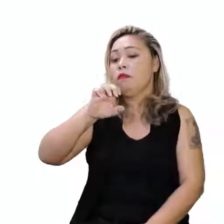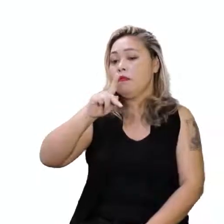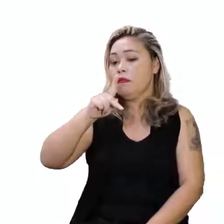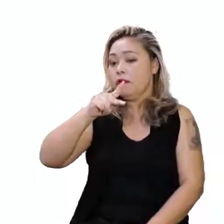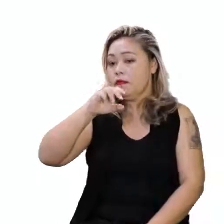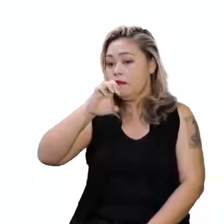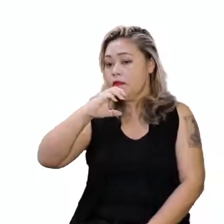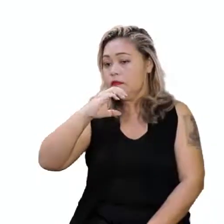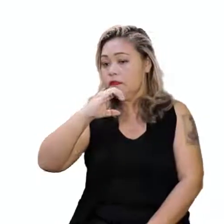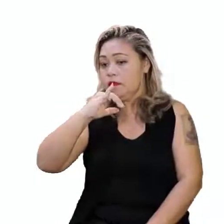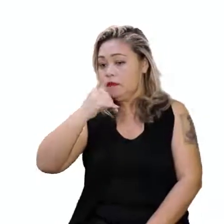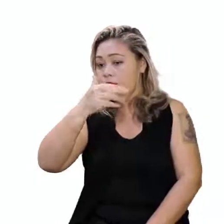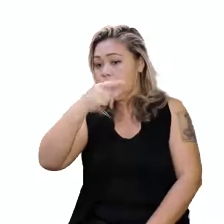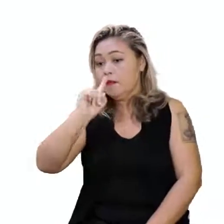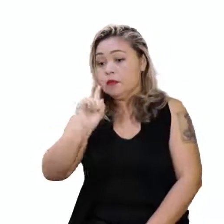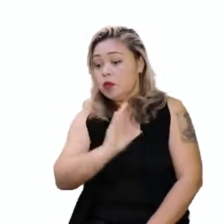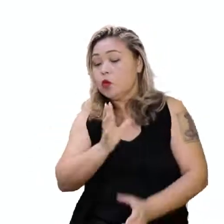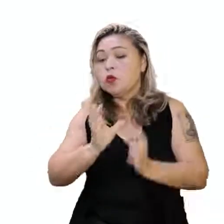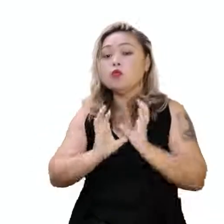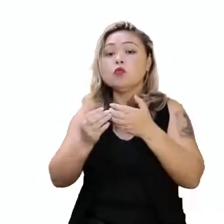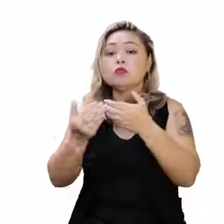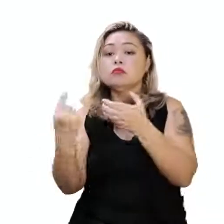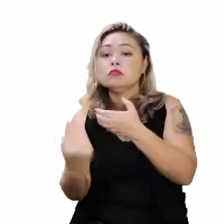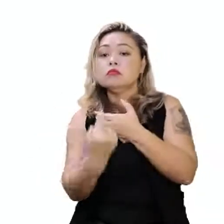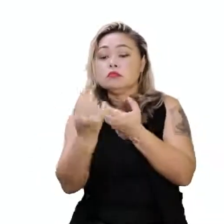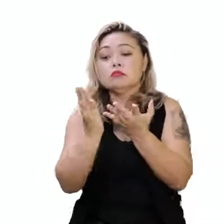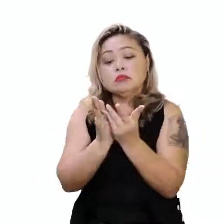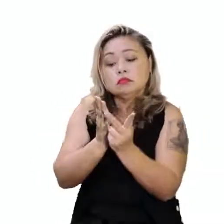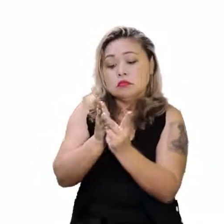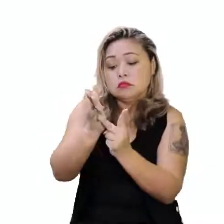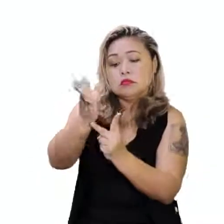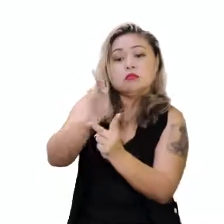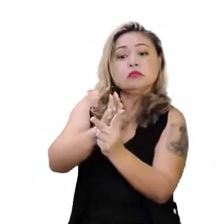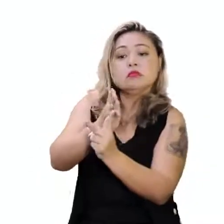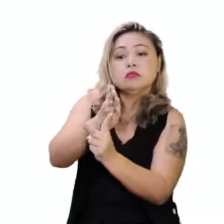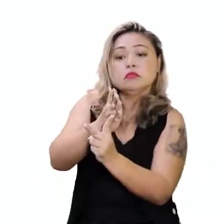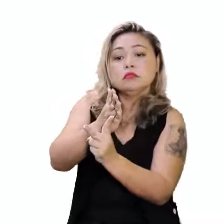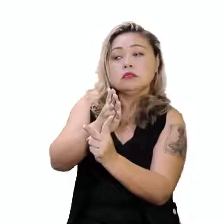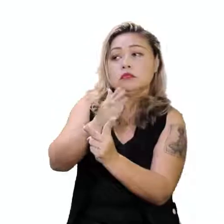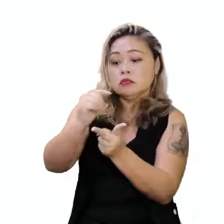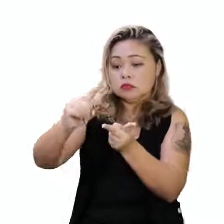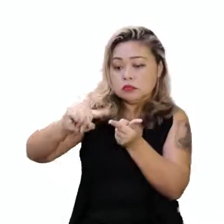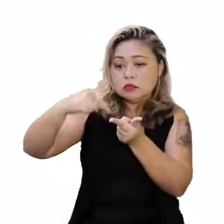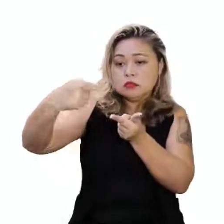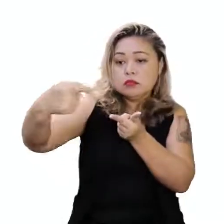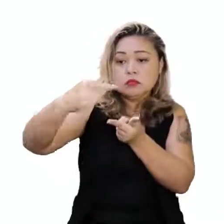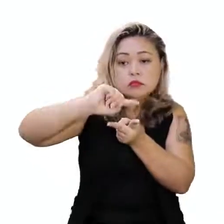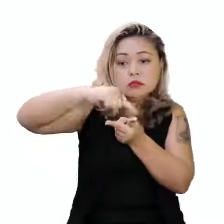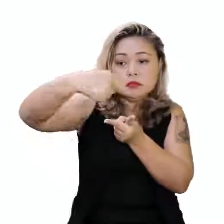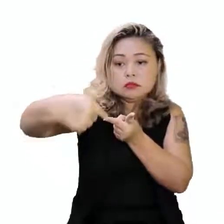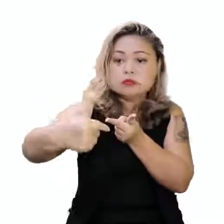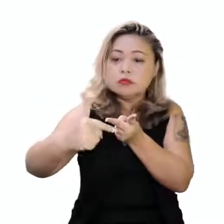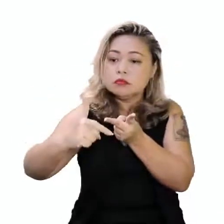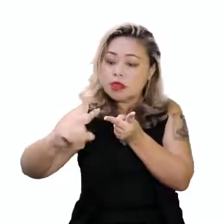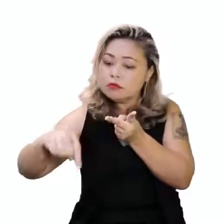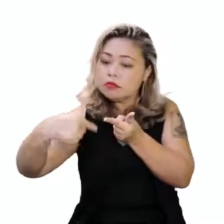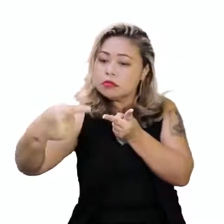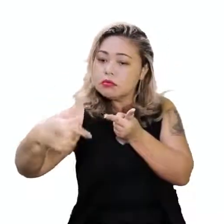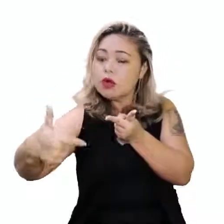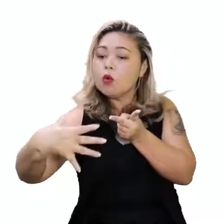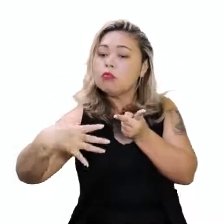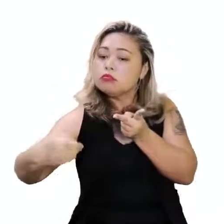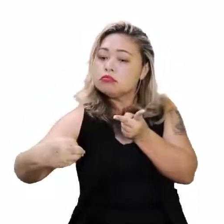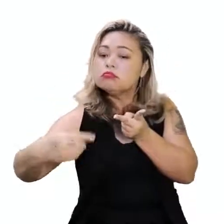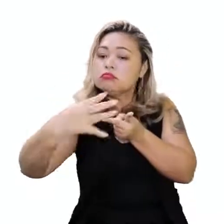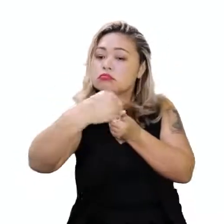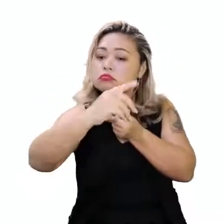processo pelo qual uma espécie divide-se em duas, que então evoluem em diferentes linhagens. A